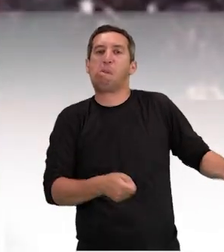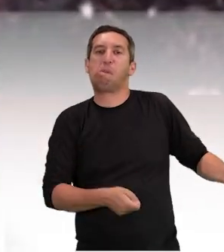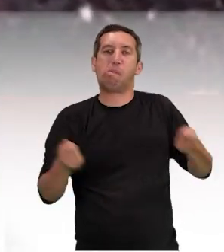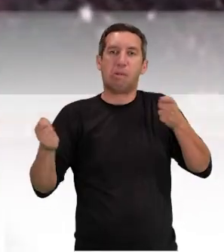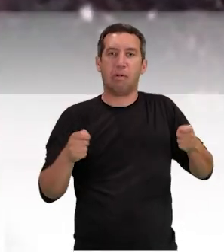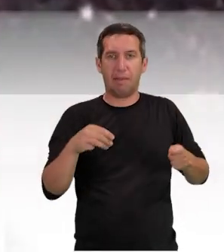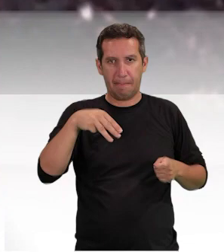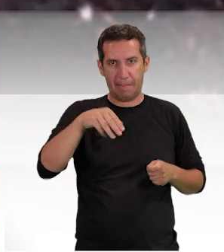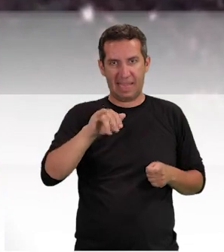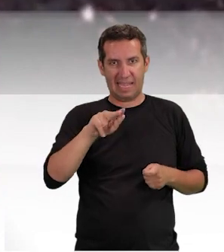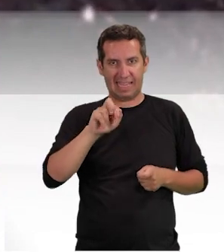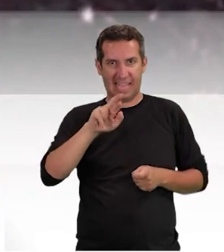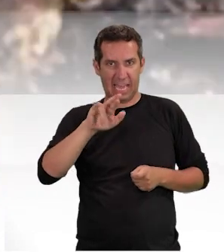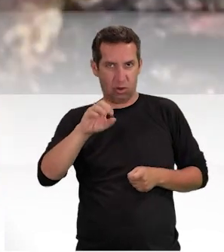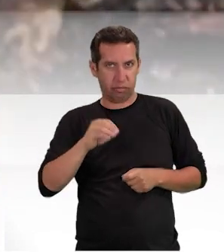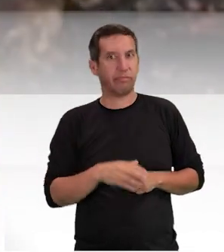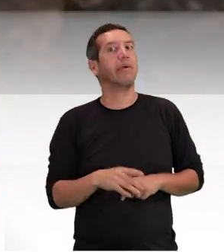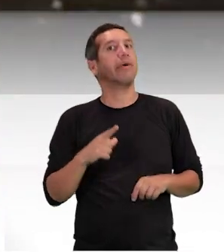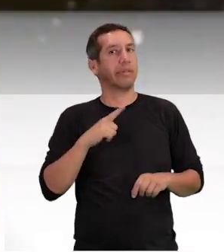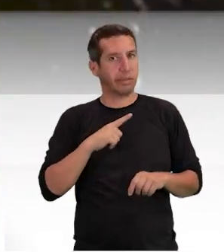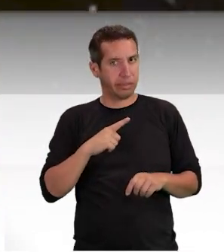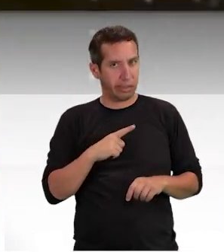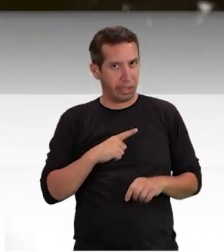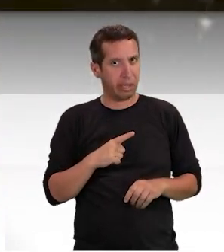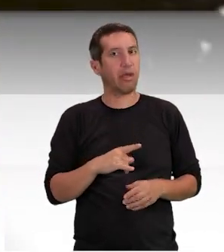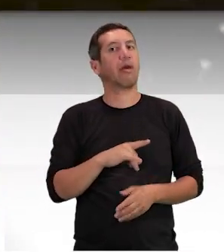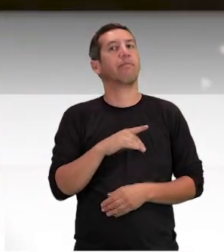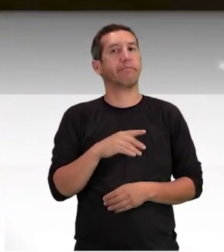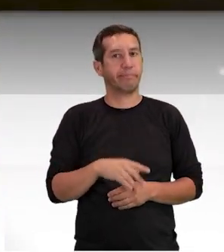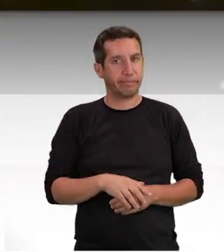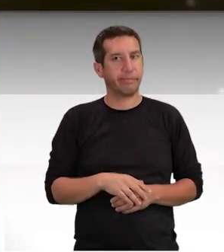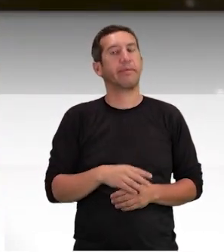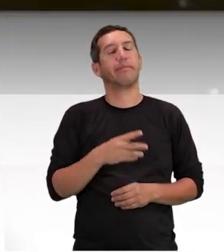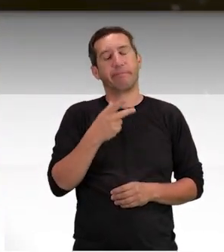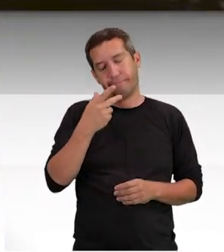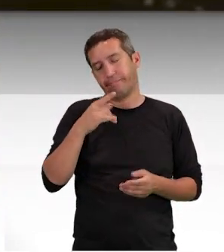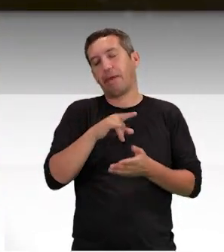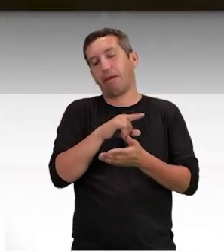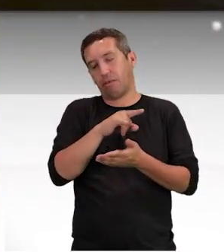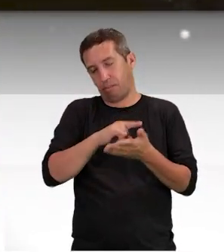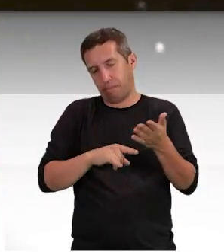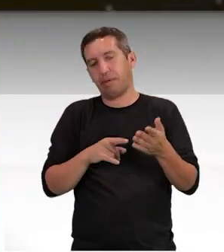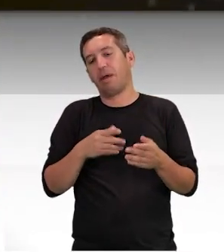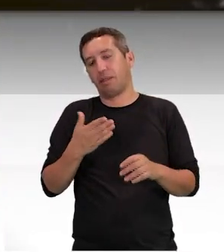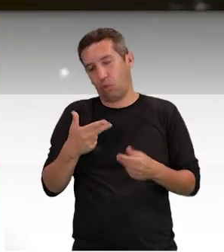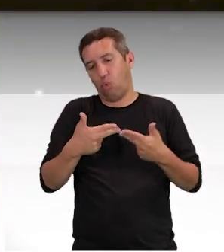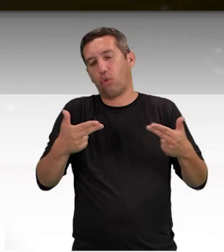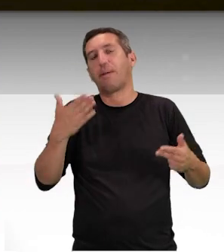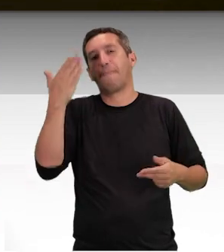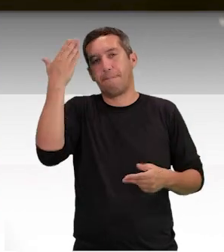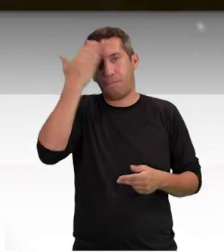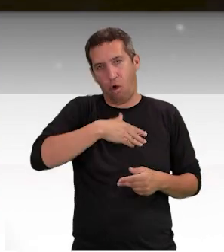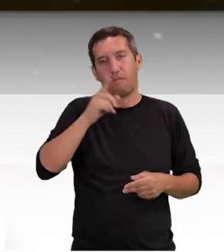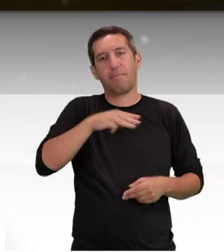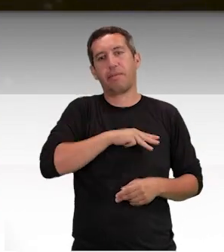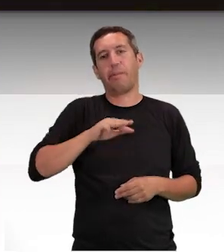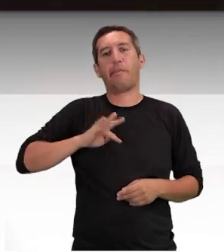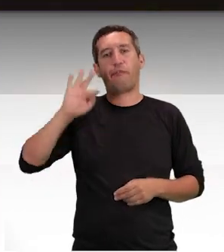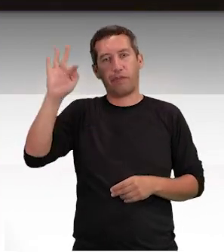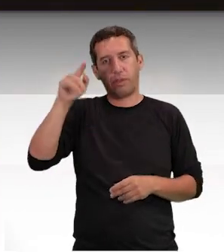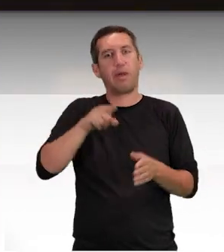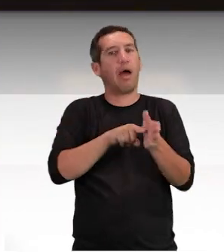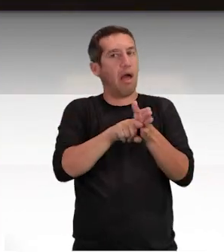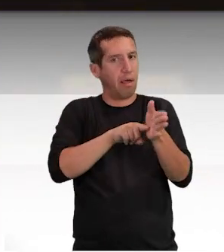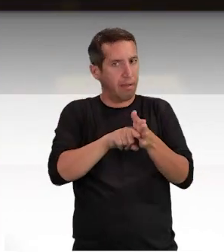Os registros são da ditadura empresarial militar, na década de 60, e são objeto de investigação do Ministério Público Federal.